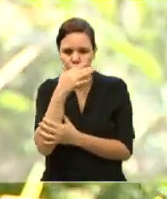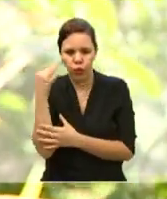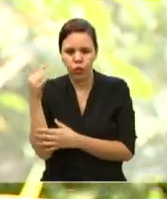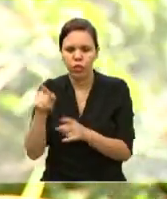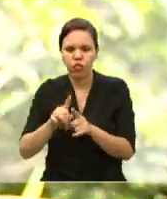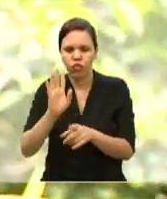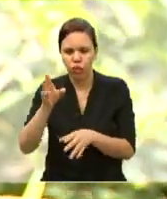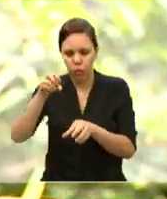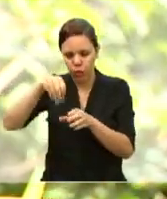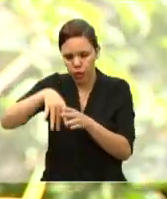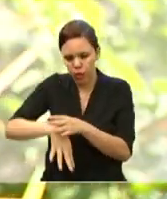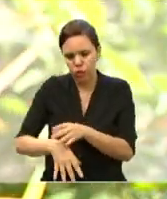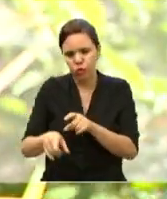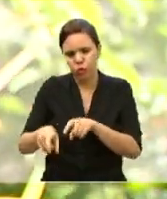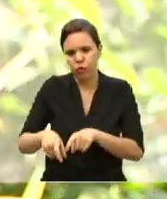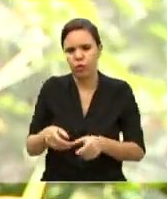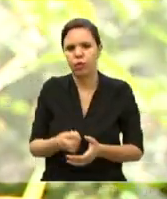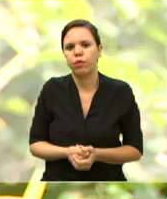já plantou